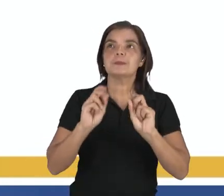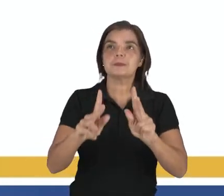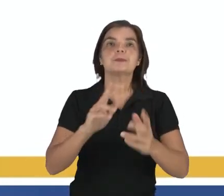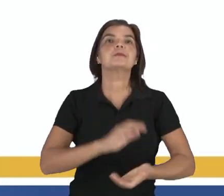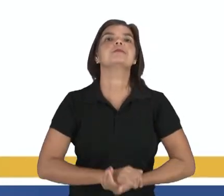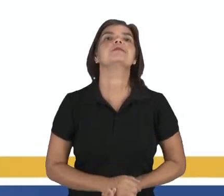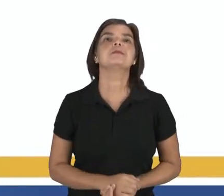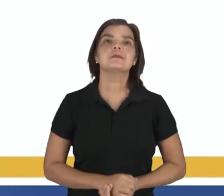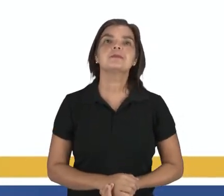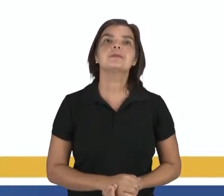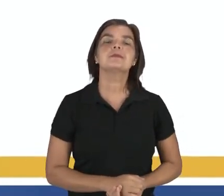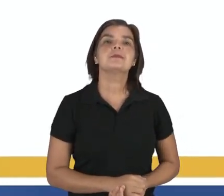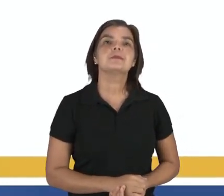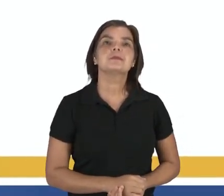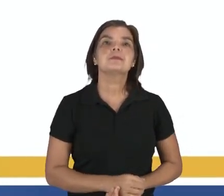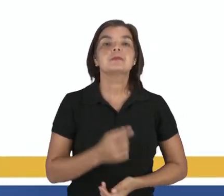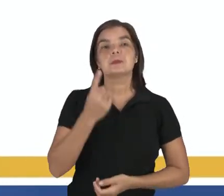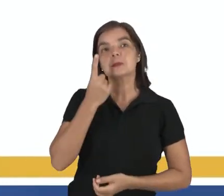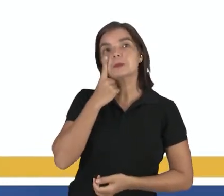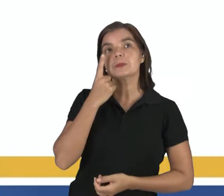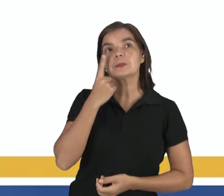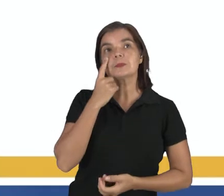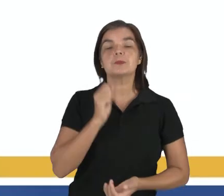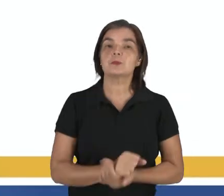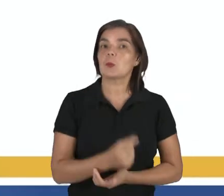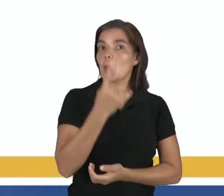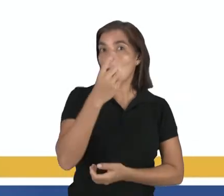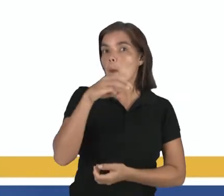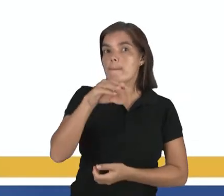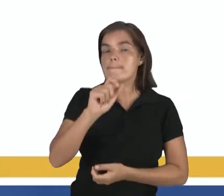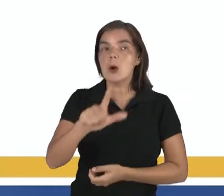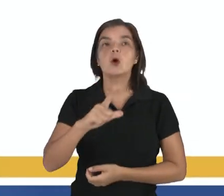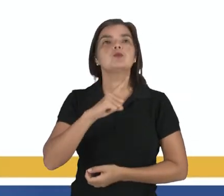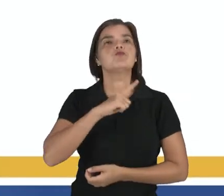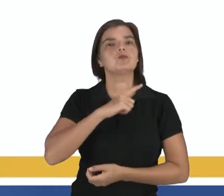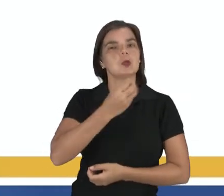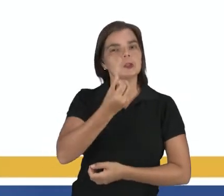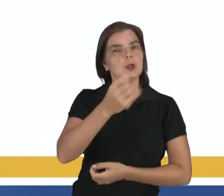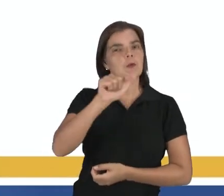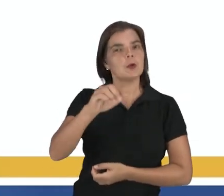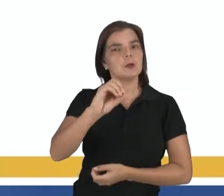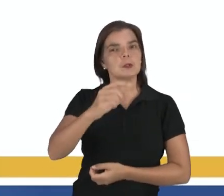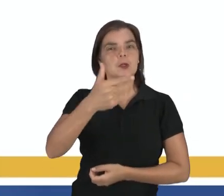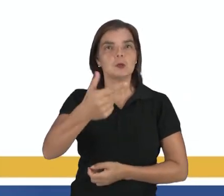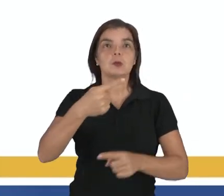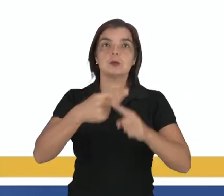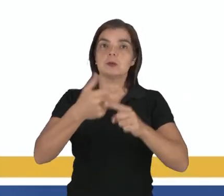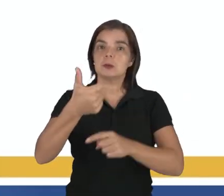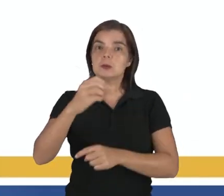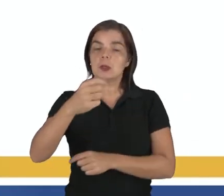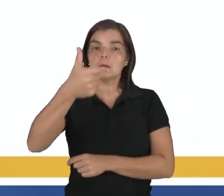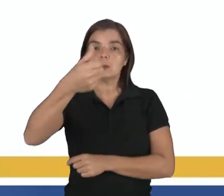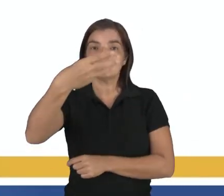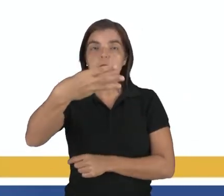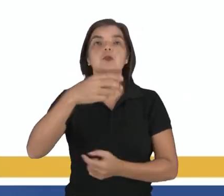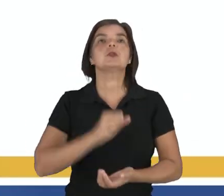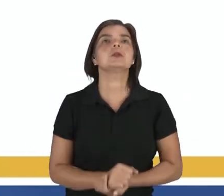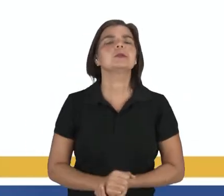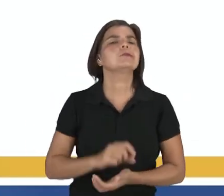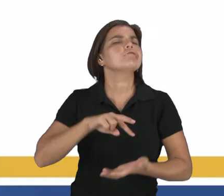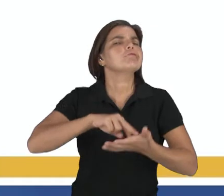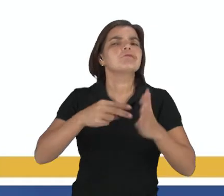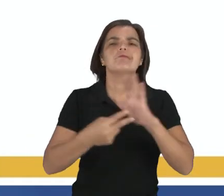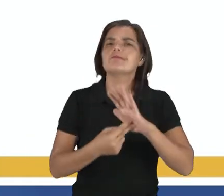ok? Então vamos ver aqui. 1 mol contém 6,02 vezes 10 a 23. O